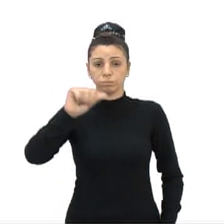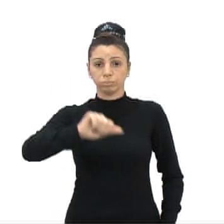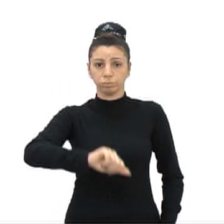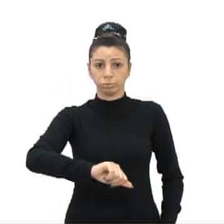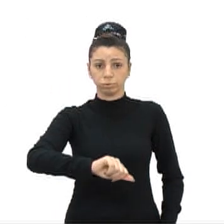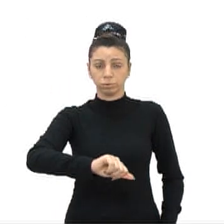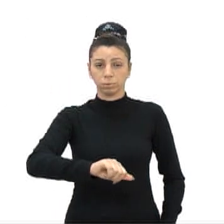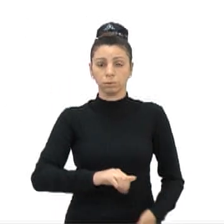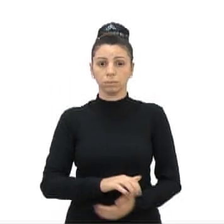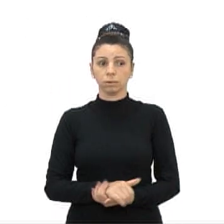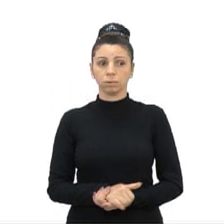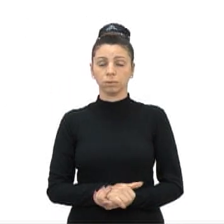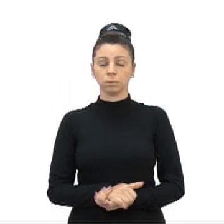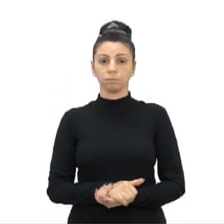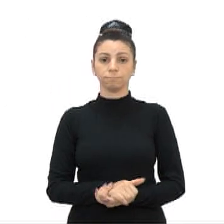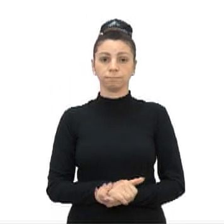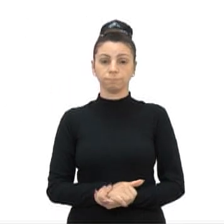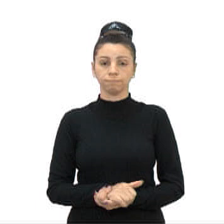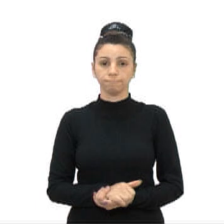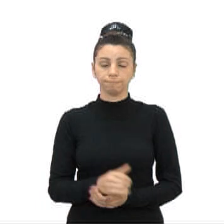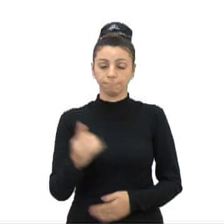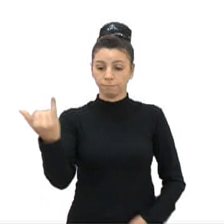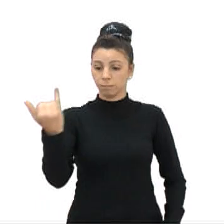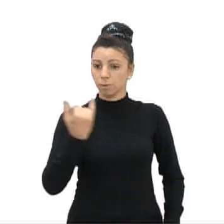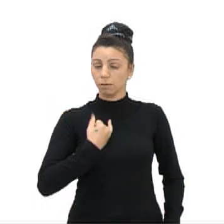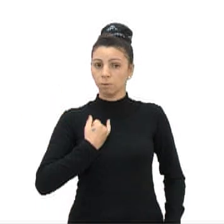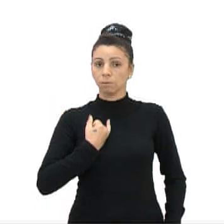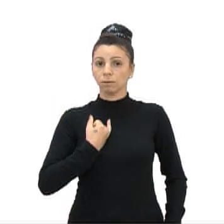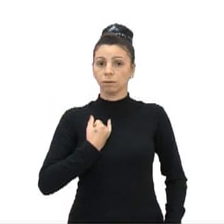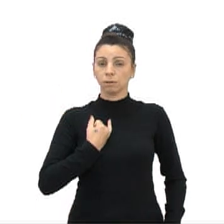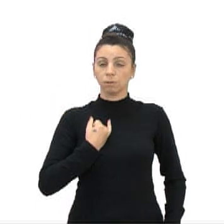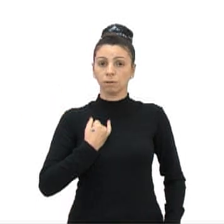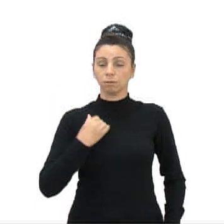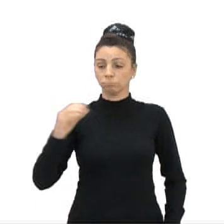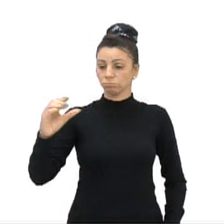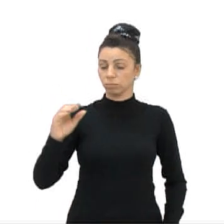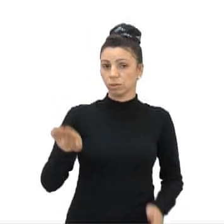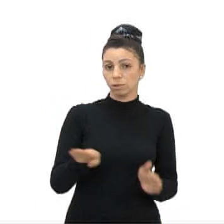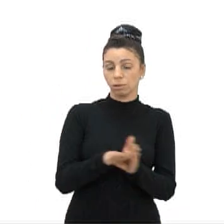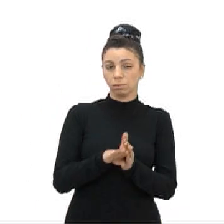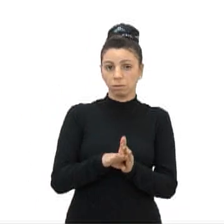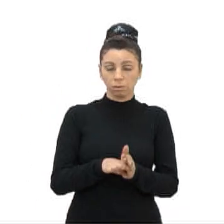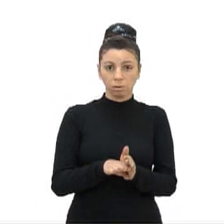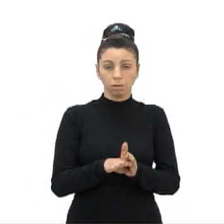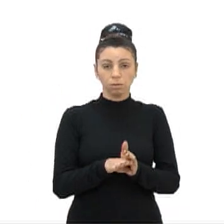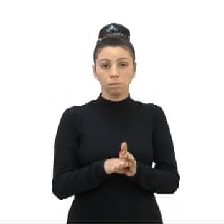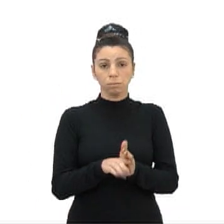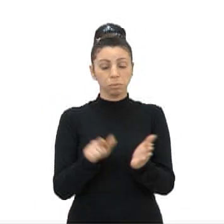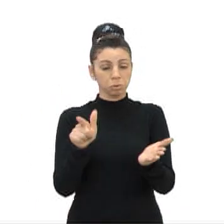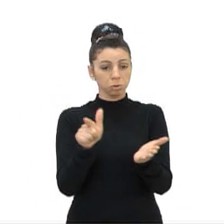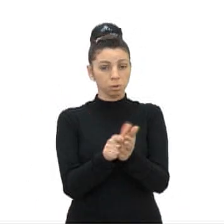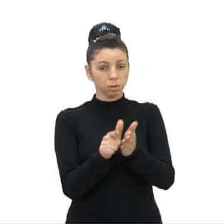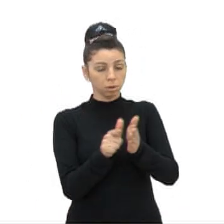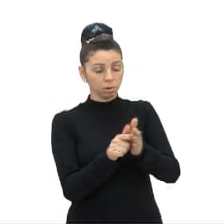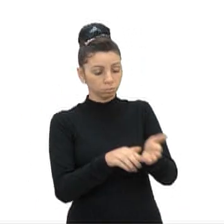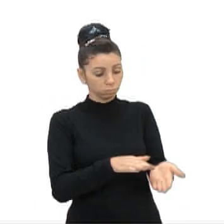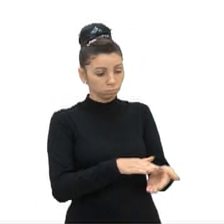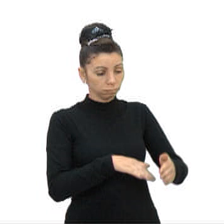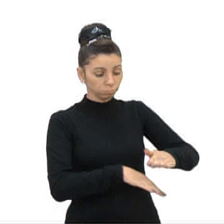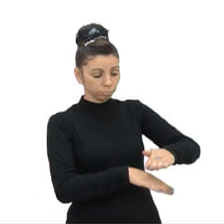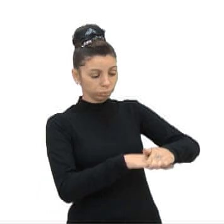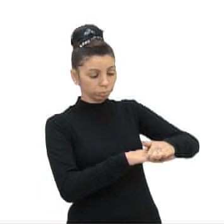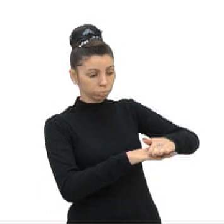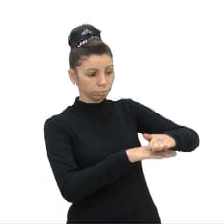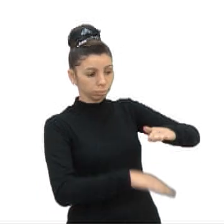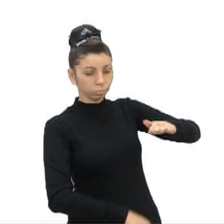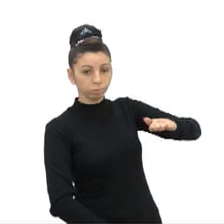A notícia de sua perda veio aos poucos. A pilha de jornais ali no chão, ninguém os guardou debaixo da escada. Toda